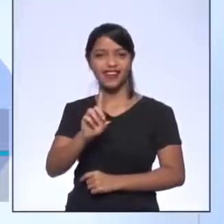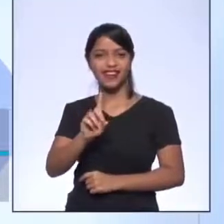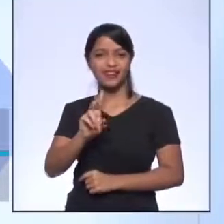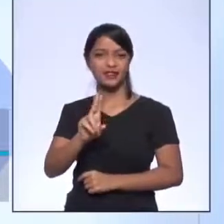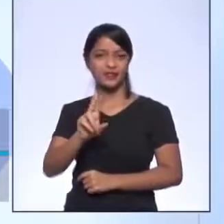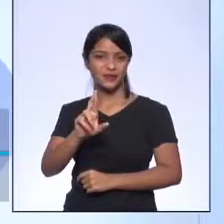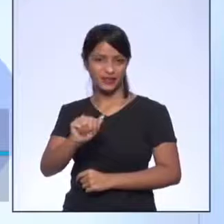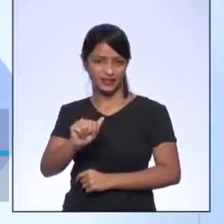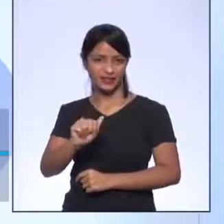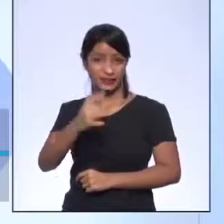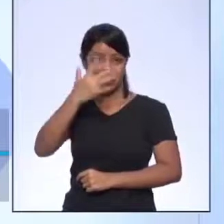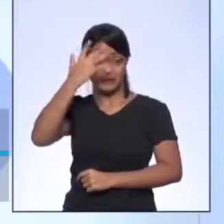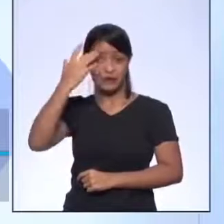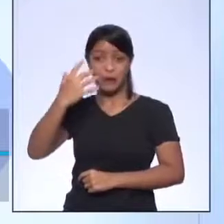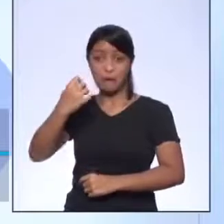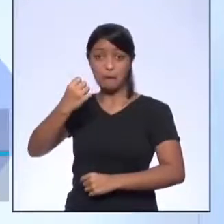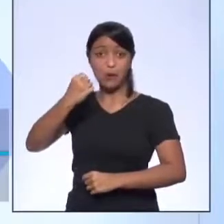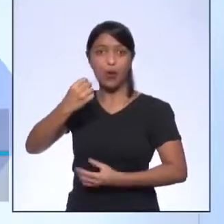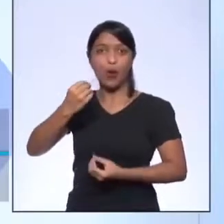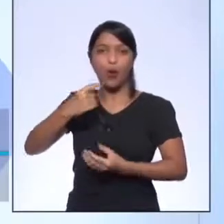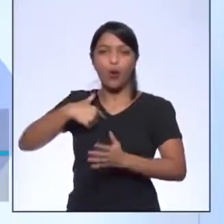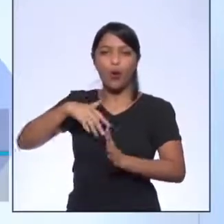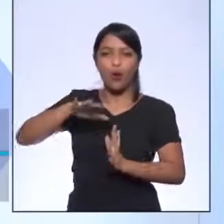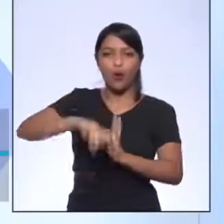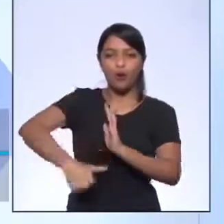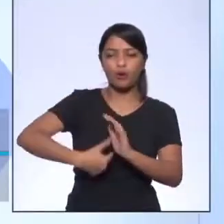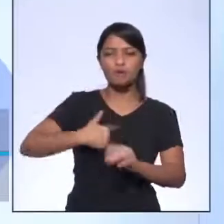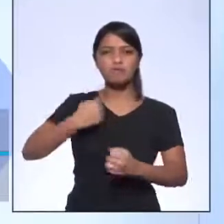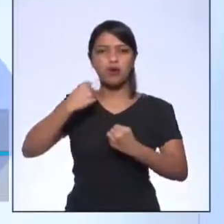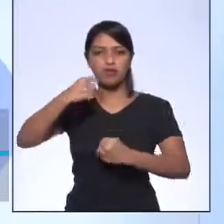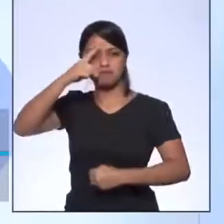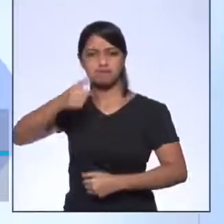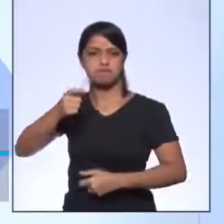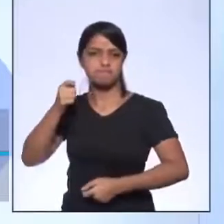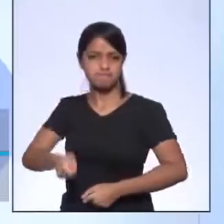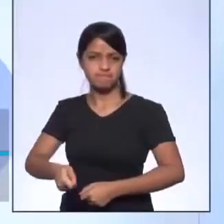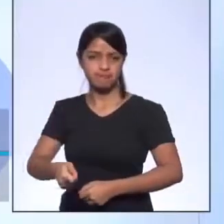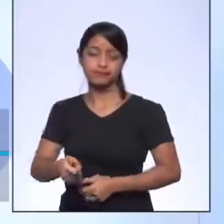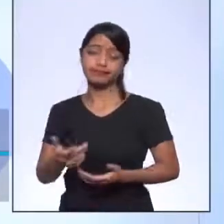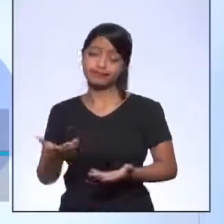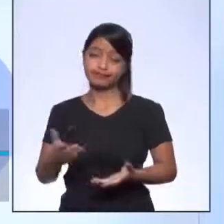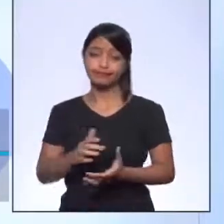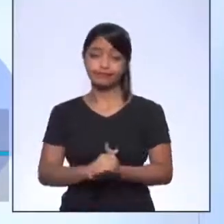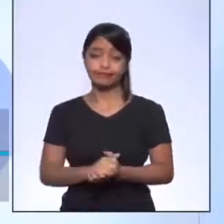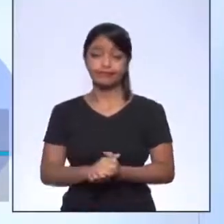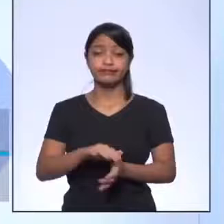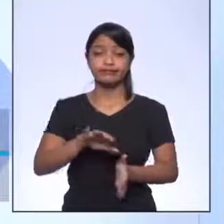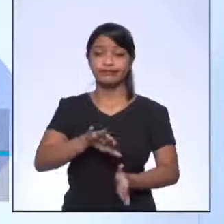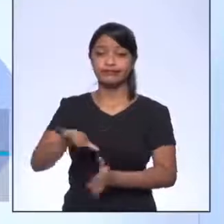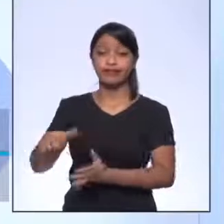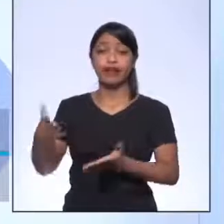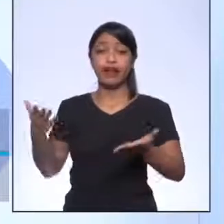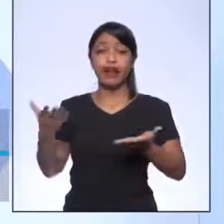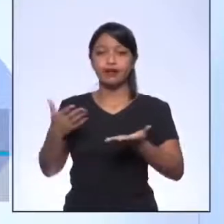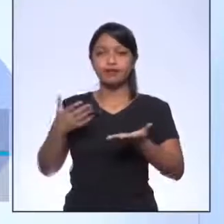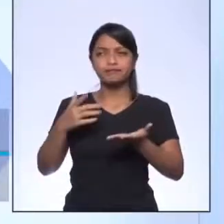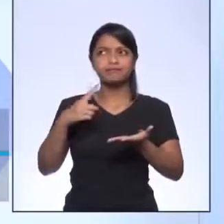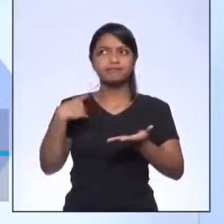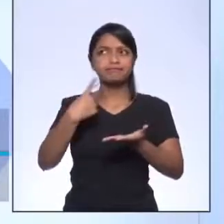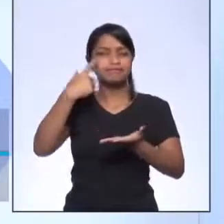algum poder. A tirania também é uma forma de governo. Vamos agora pensar na forma de governo